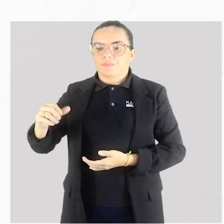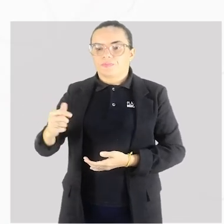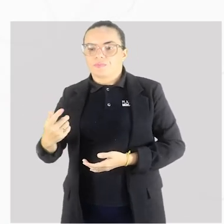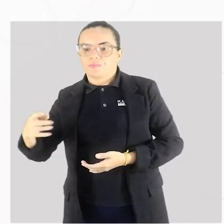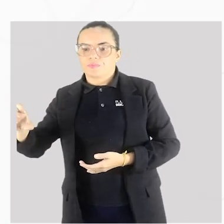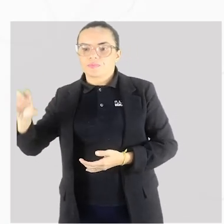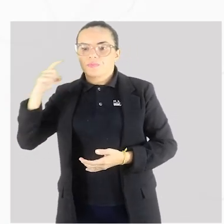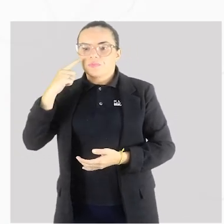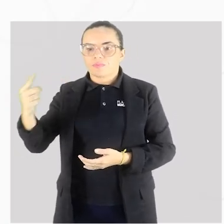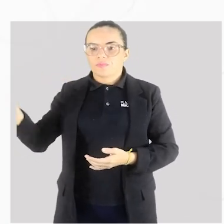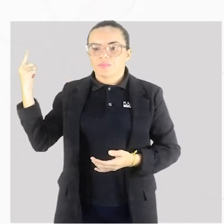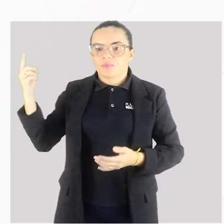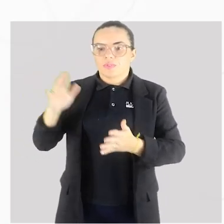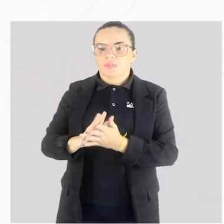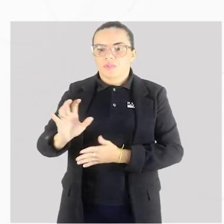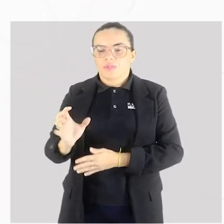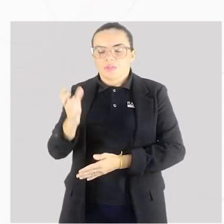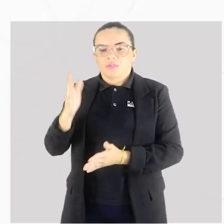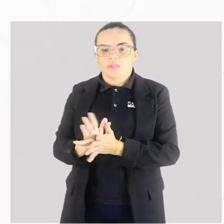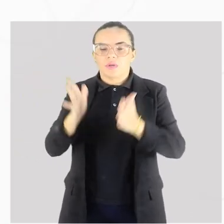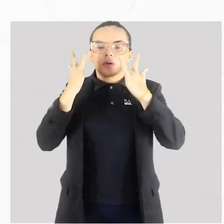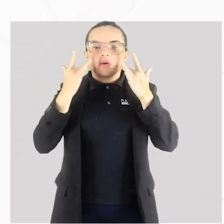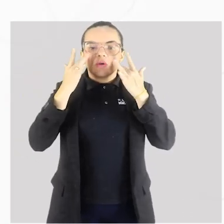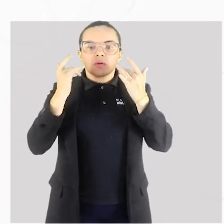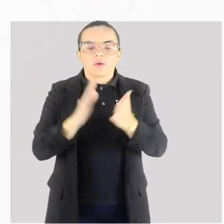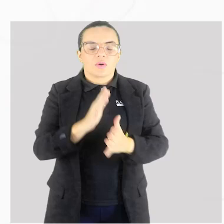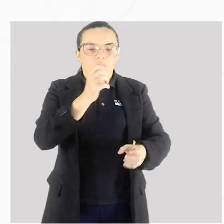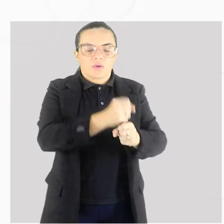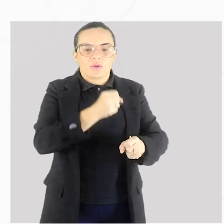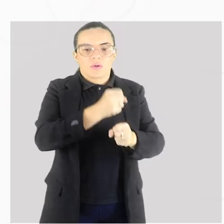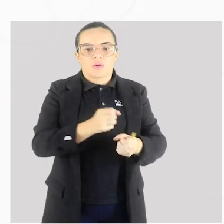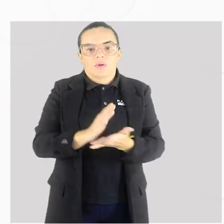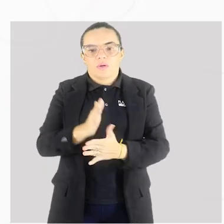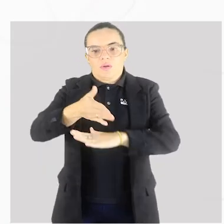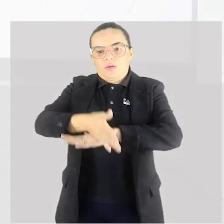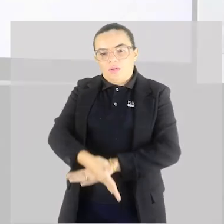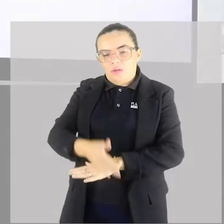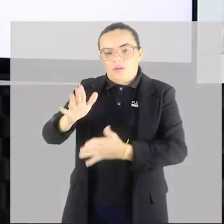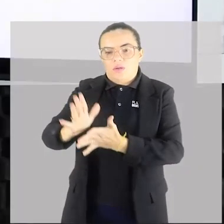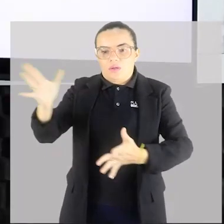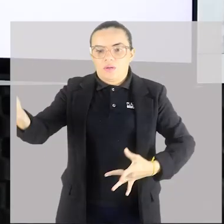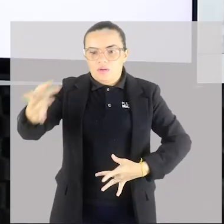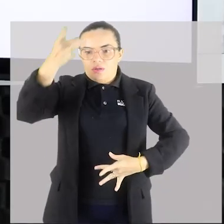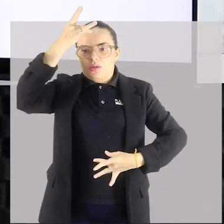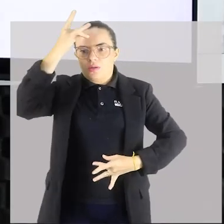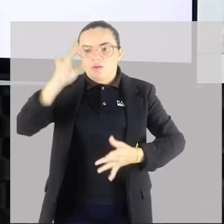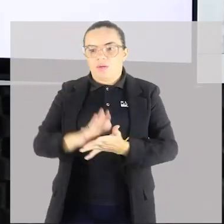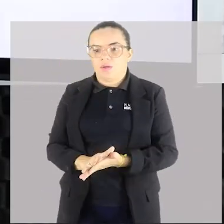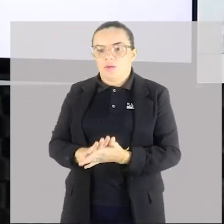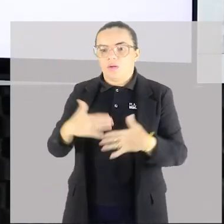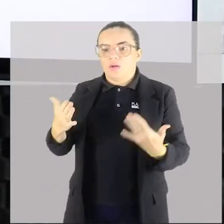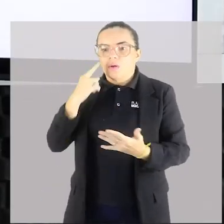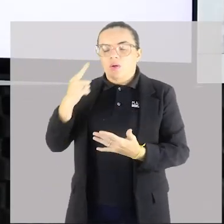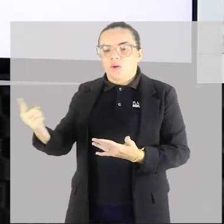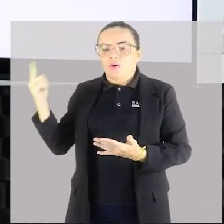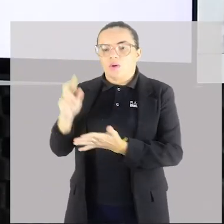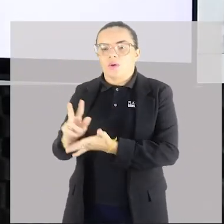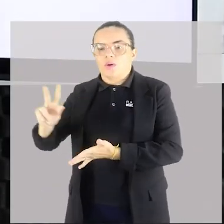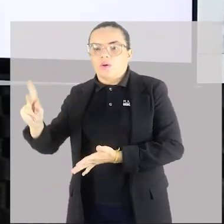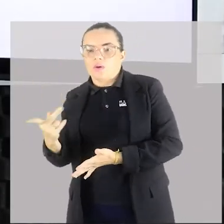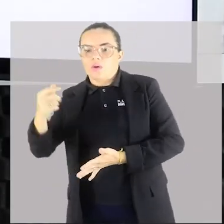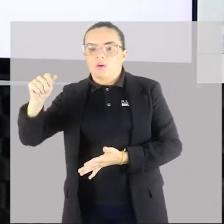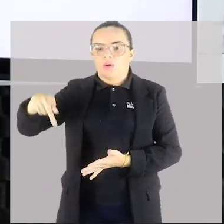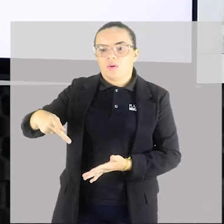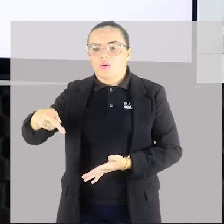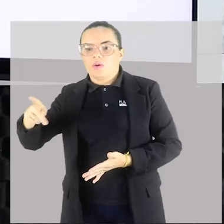com a música, junto com a estrutura de instalação e a performance para criar as tramas do happening, dele no caso, né?